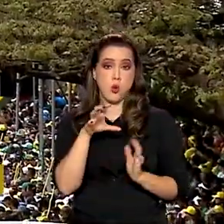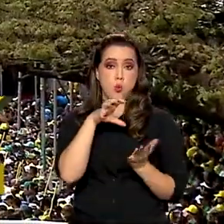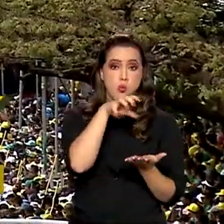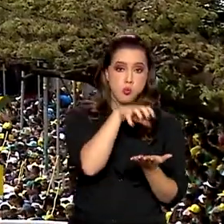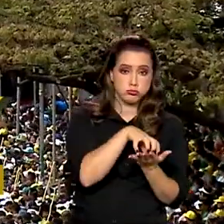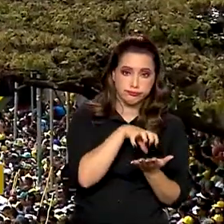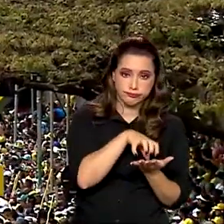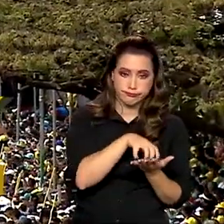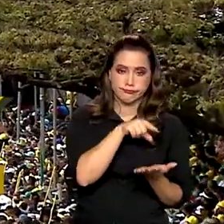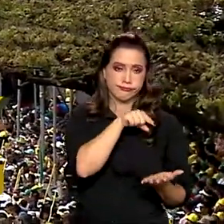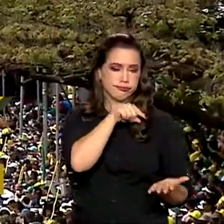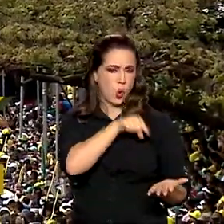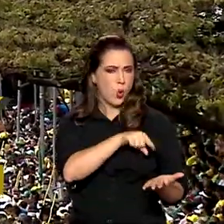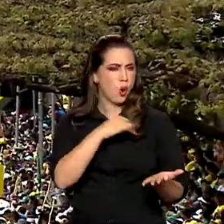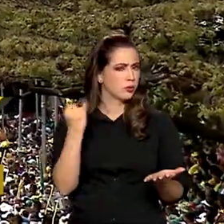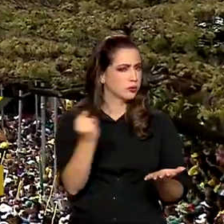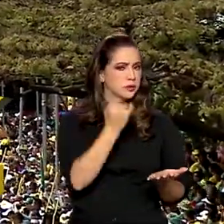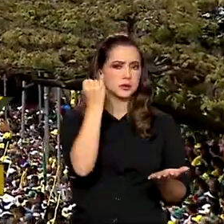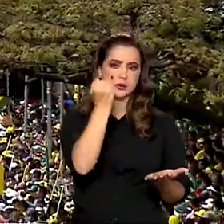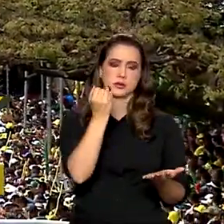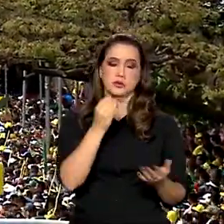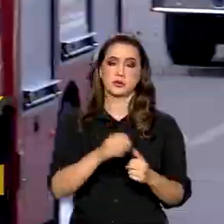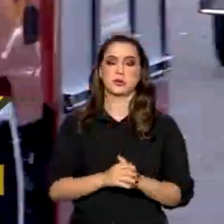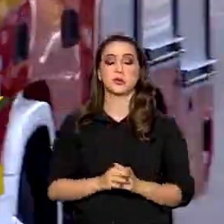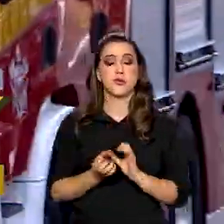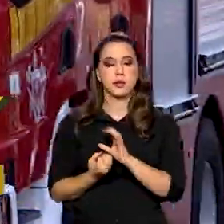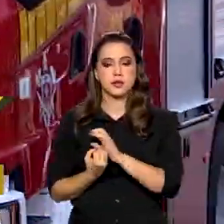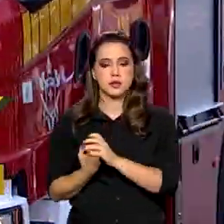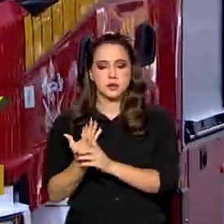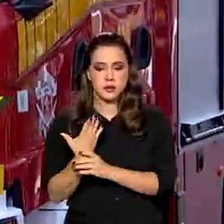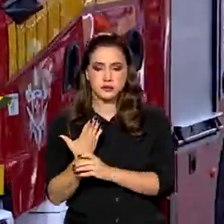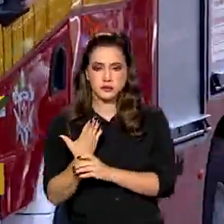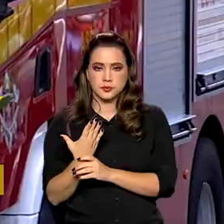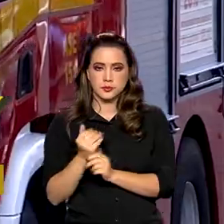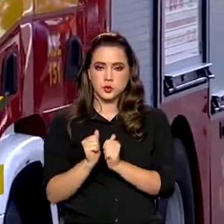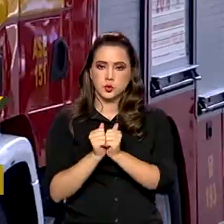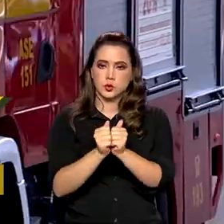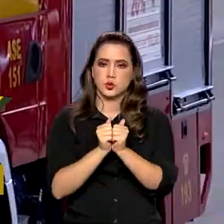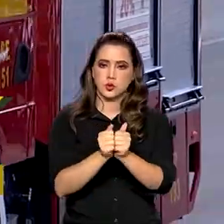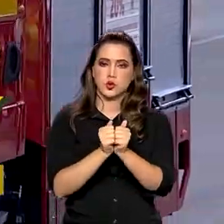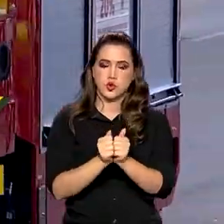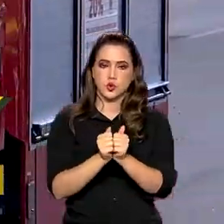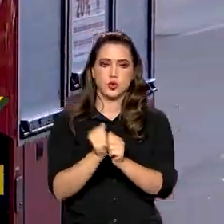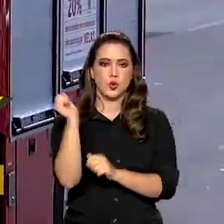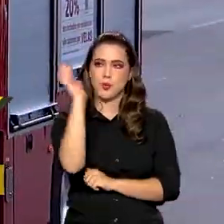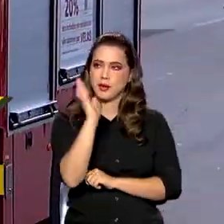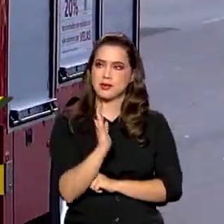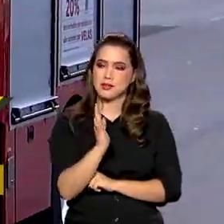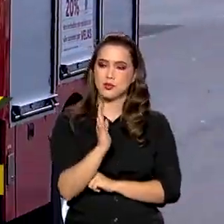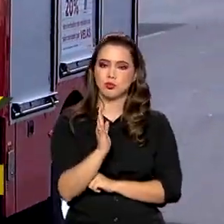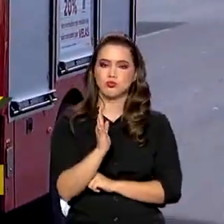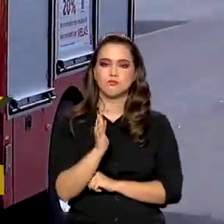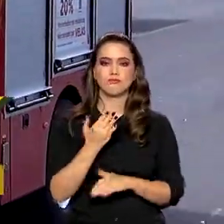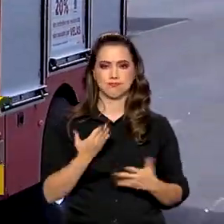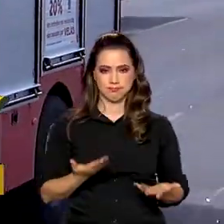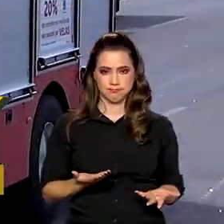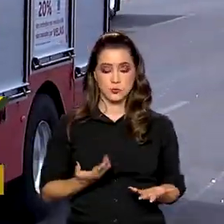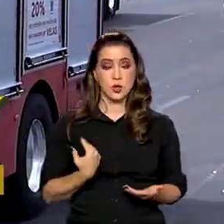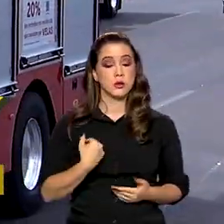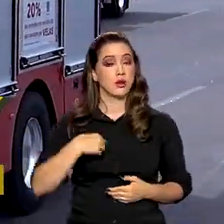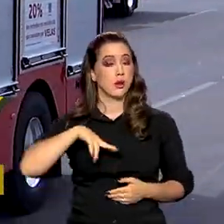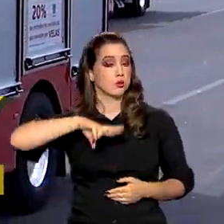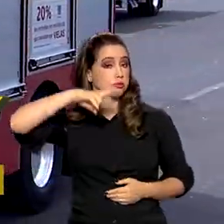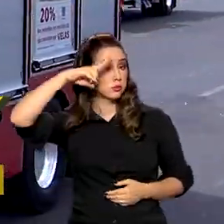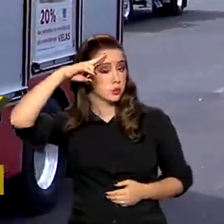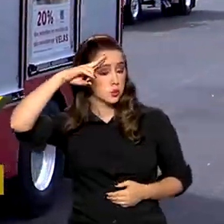que, como eu disse aqui no início, né, ela nasceu junto com a nação, né? Então, o Exército